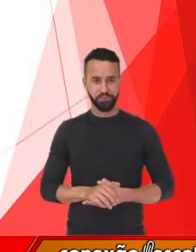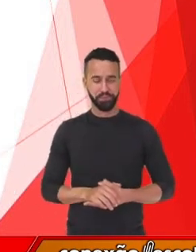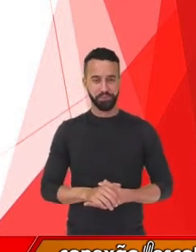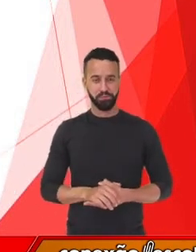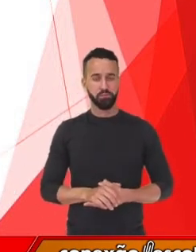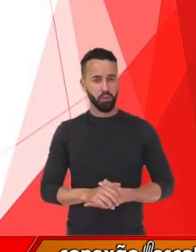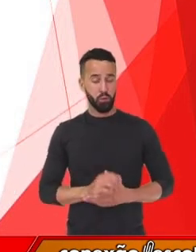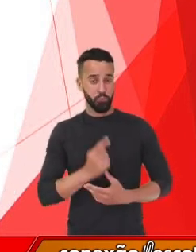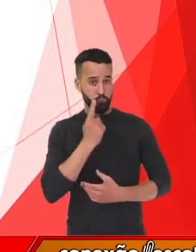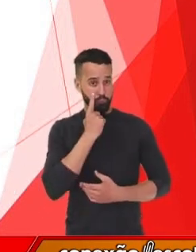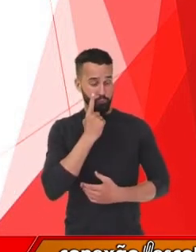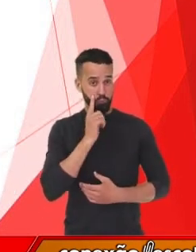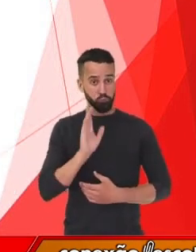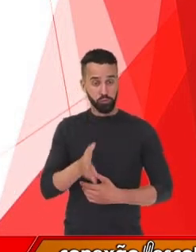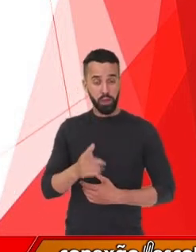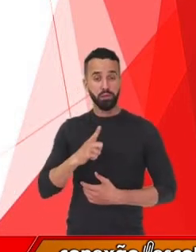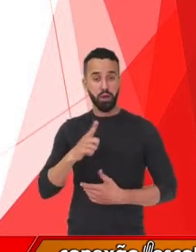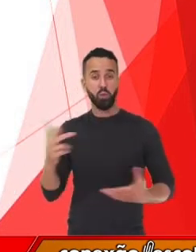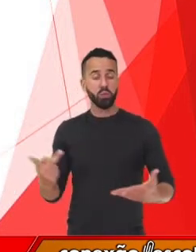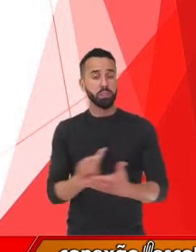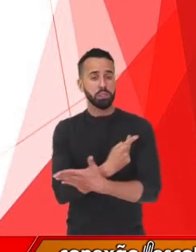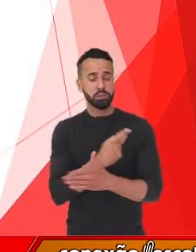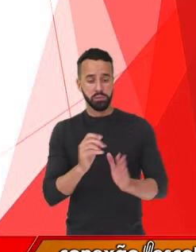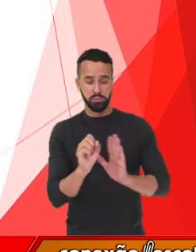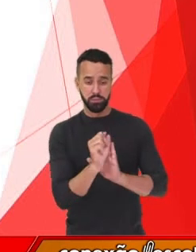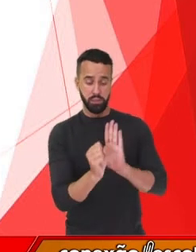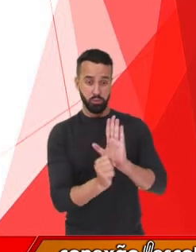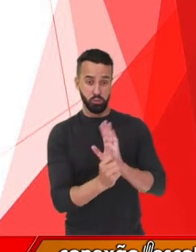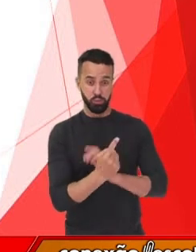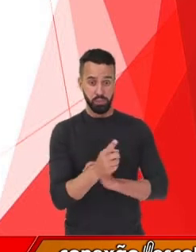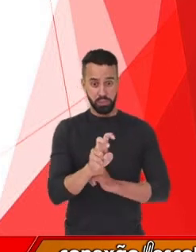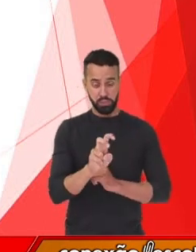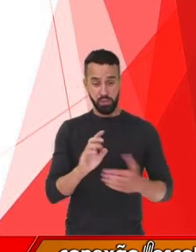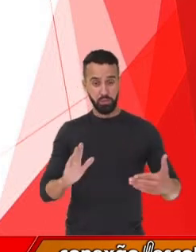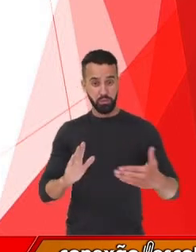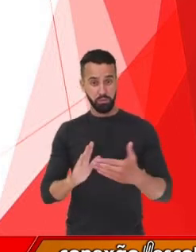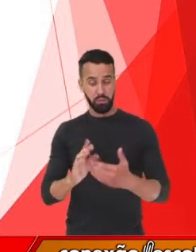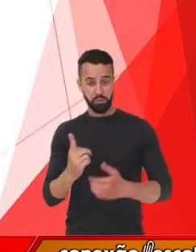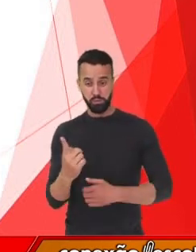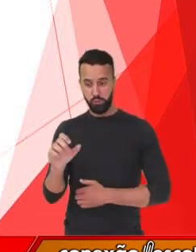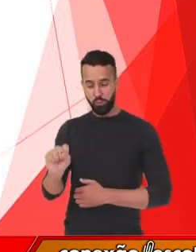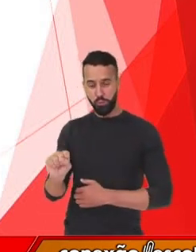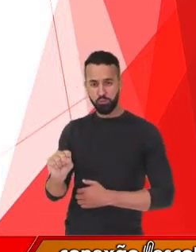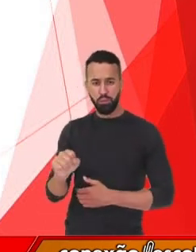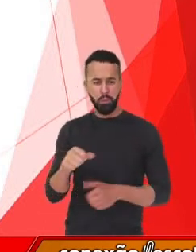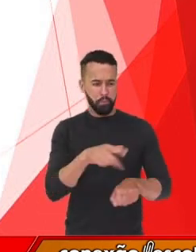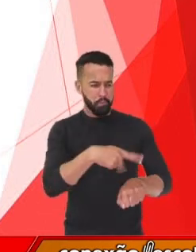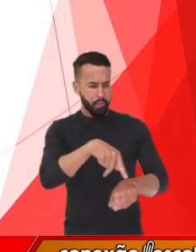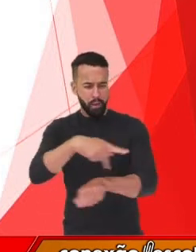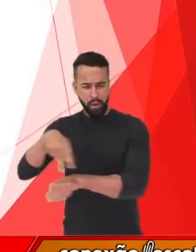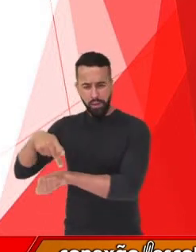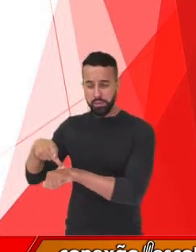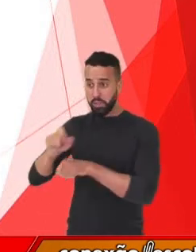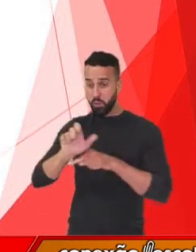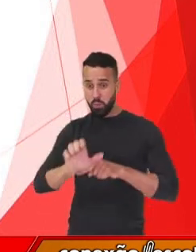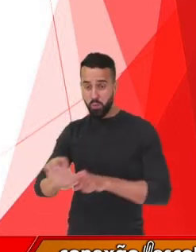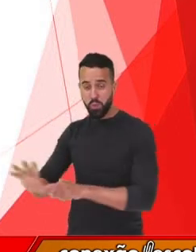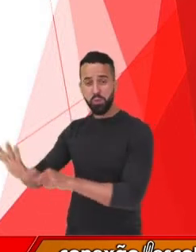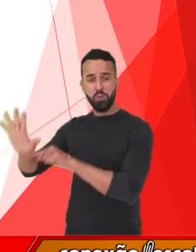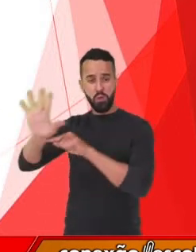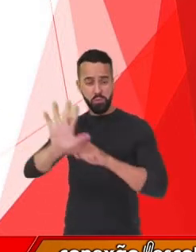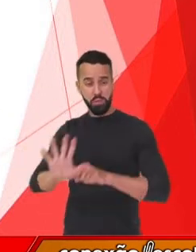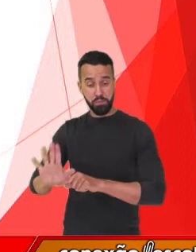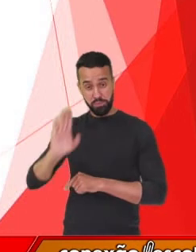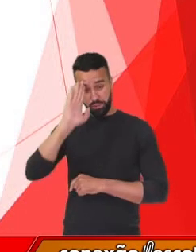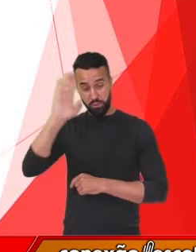nós vimos, acontece entre o século XV e XVIII, em vários países da Europa, principalmente